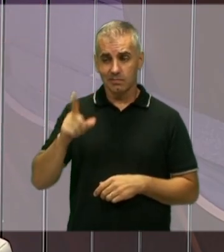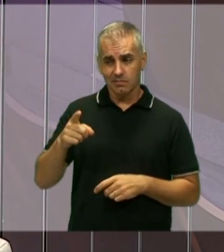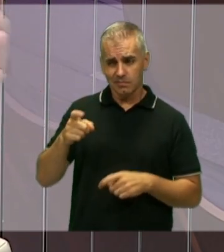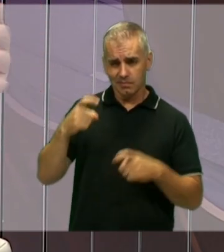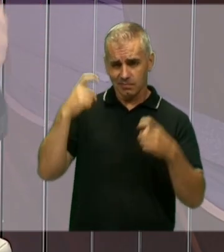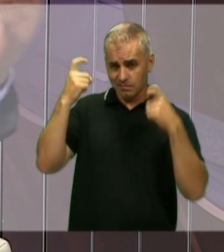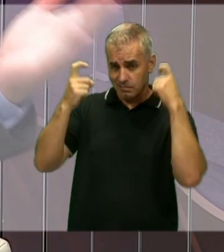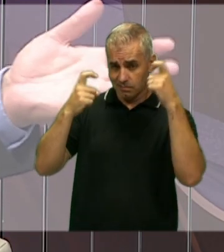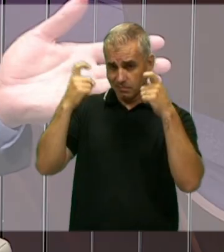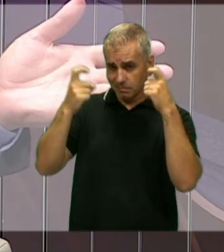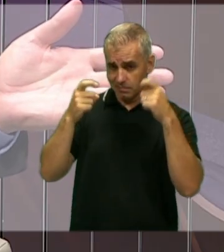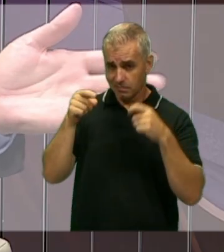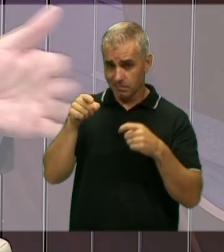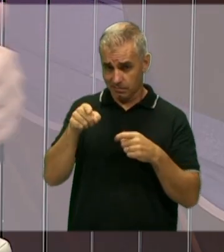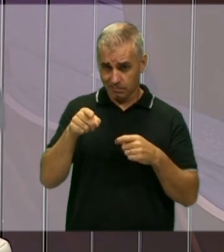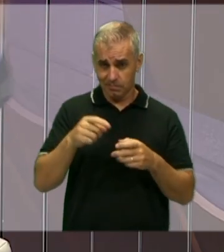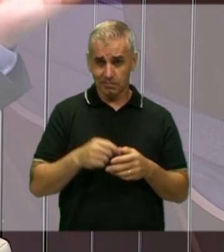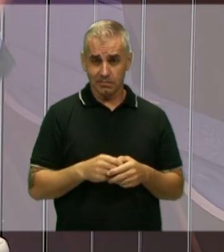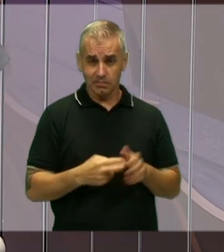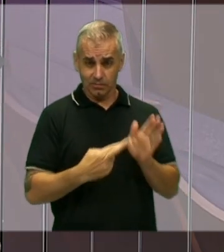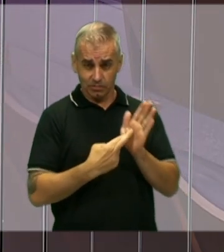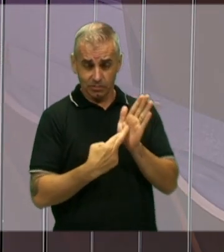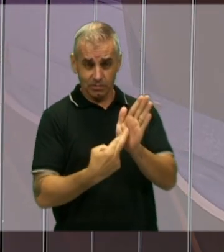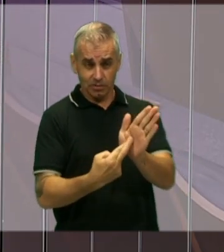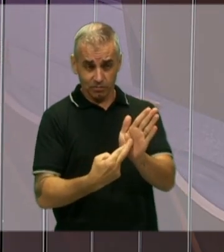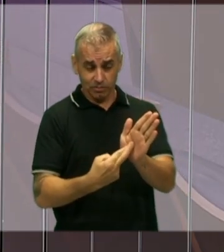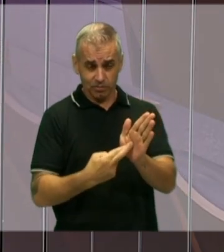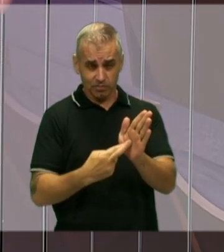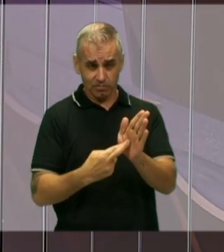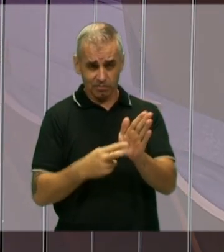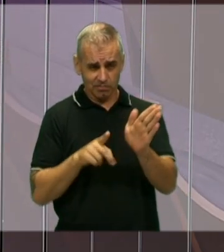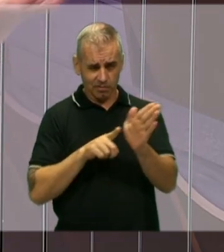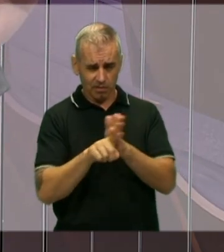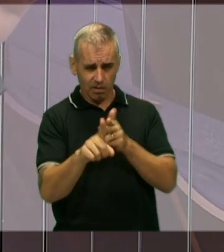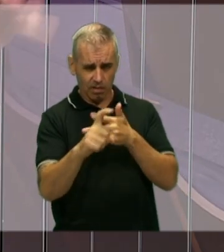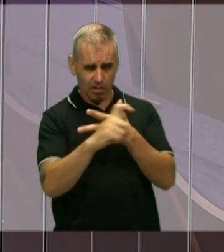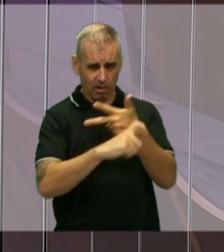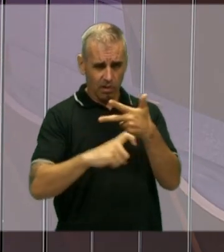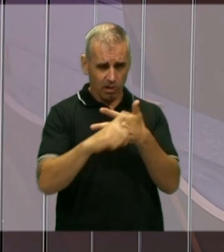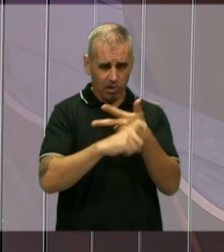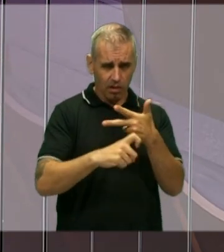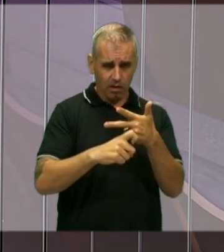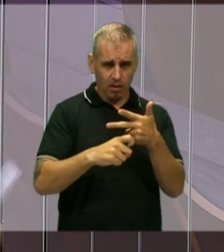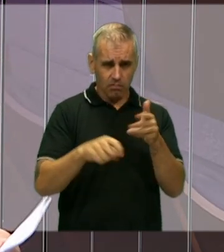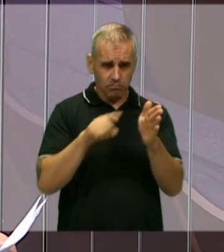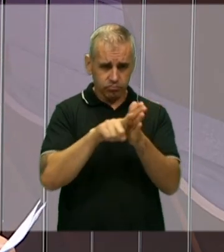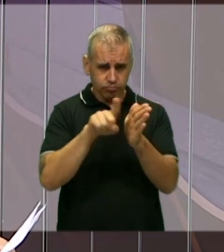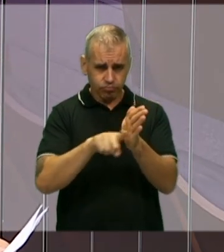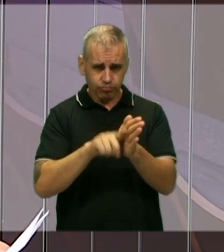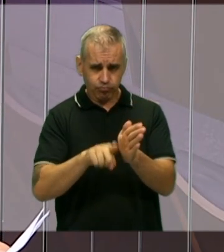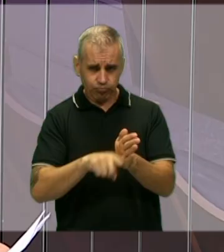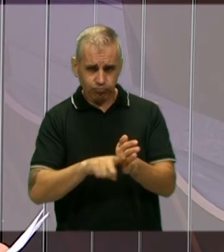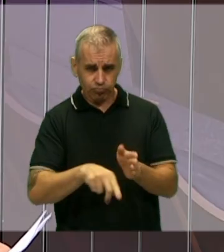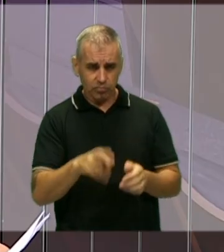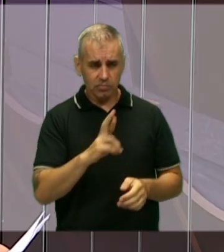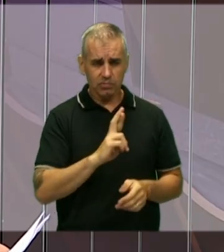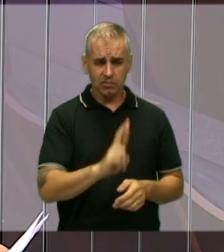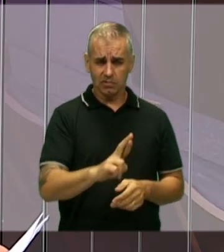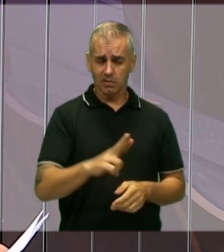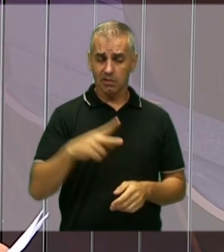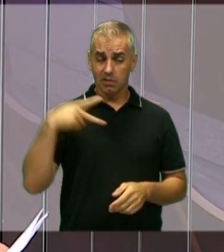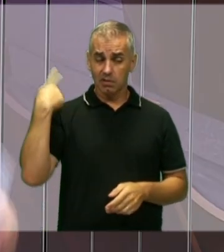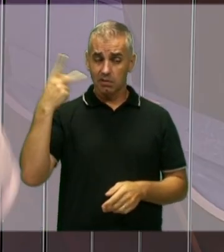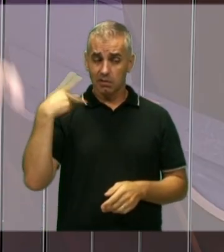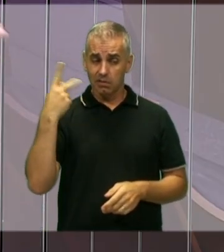sua está num requerimento que questiona o Executivo Municipal com diversas perguntas a respeito de alguma política de